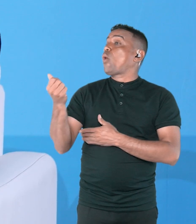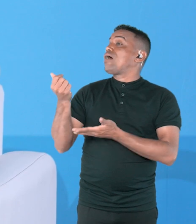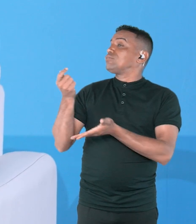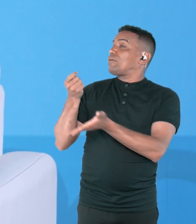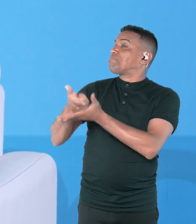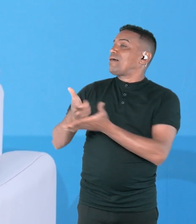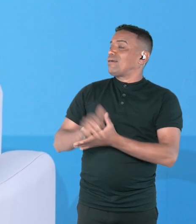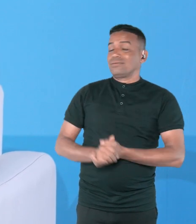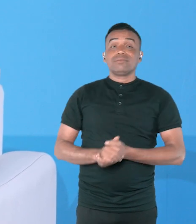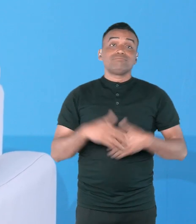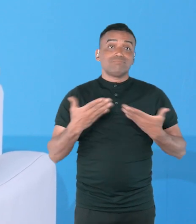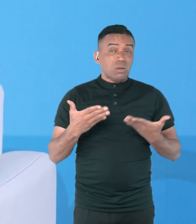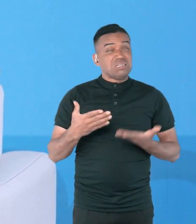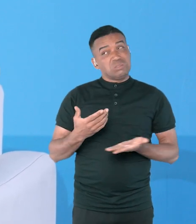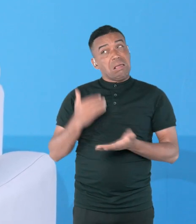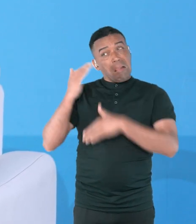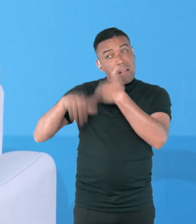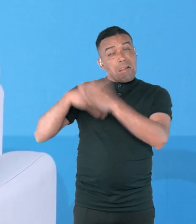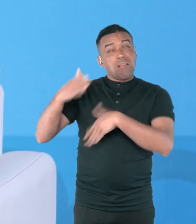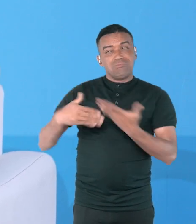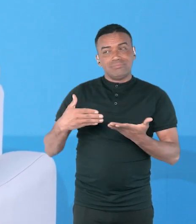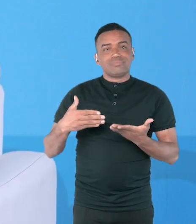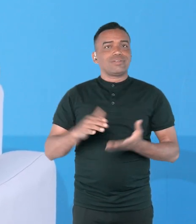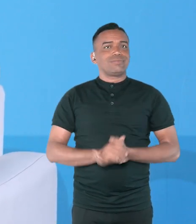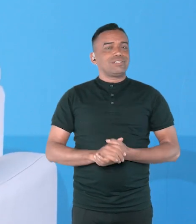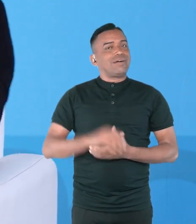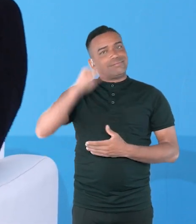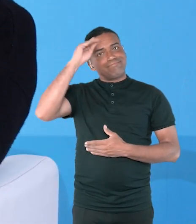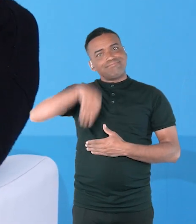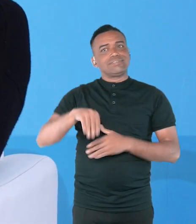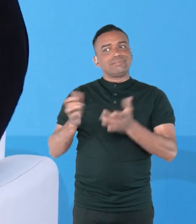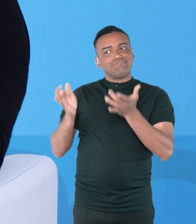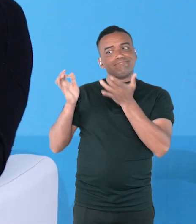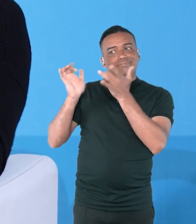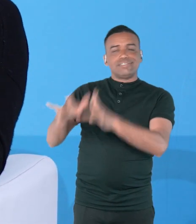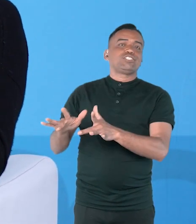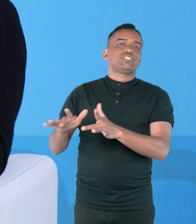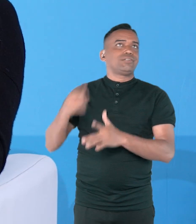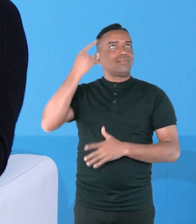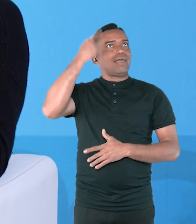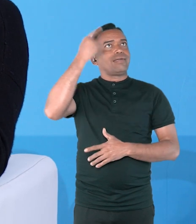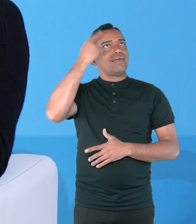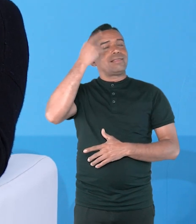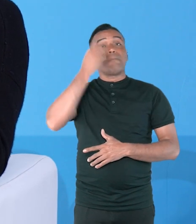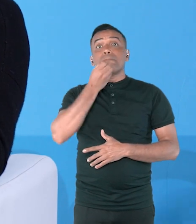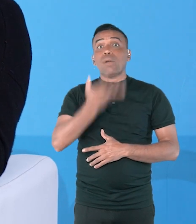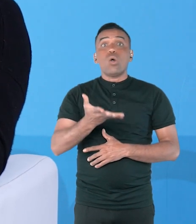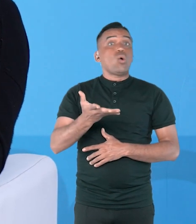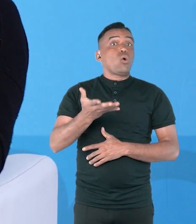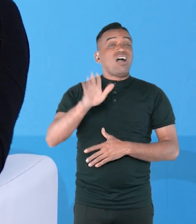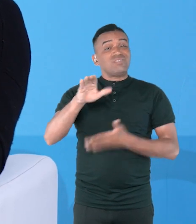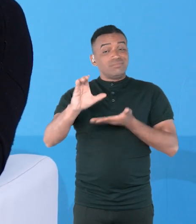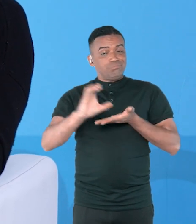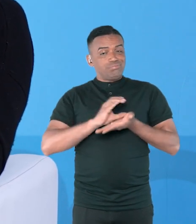quanto você vai ganhar? Mas isso até render... E aí você vai deixando ideias incríveis na gaveta, que